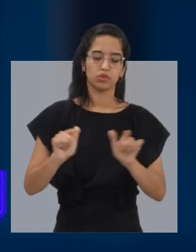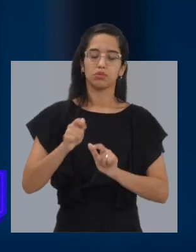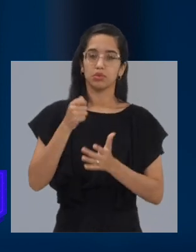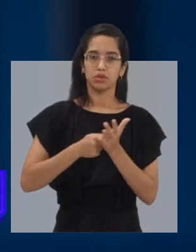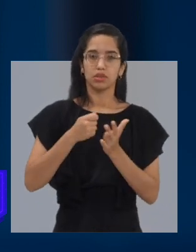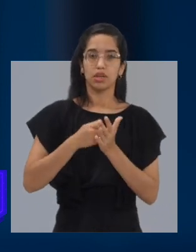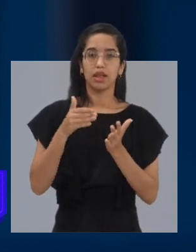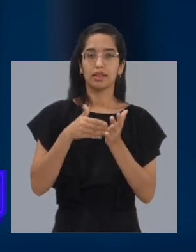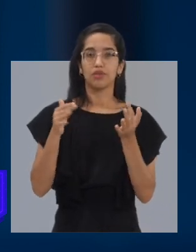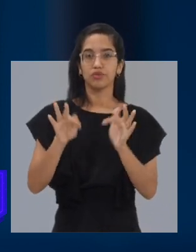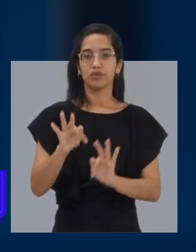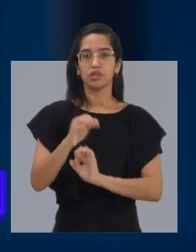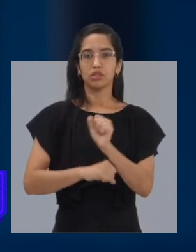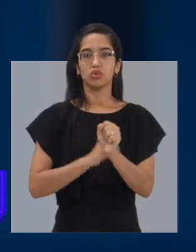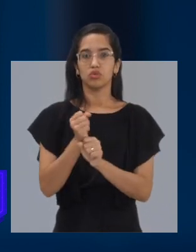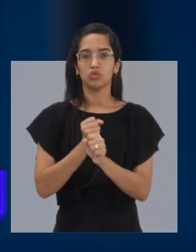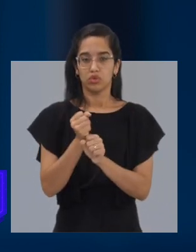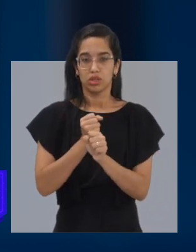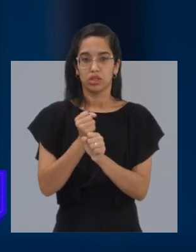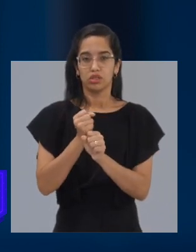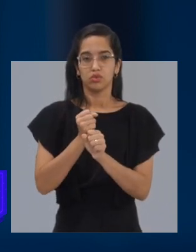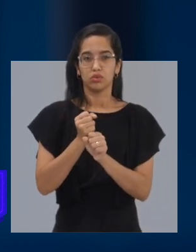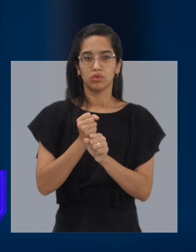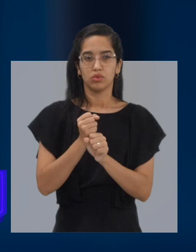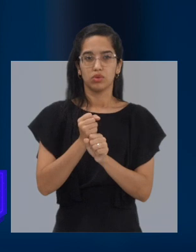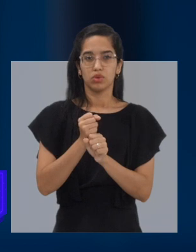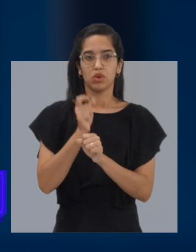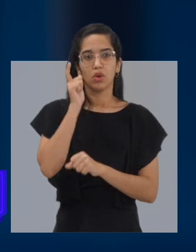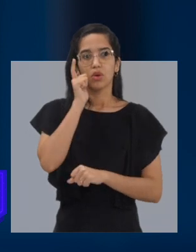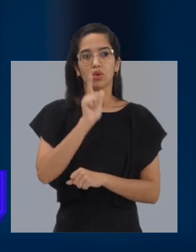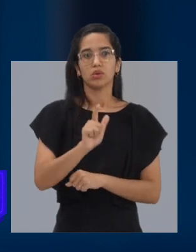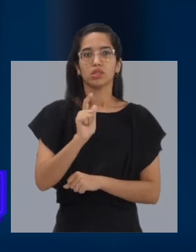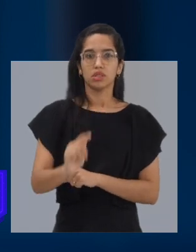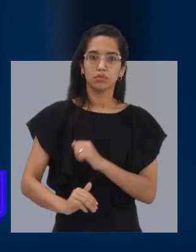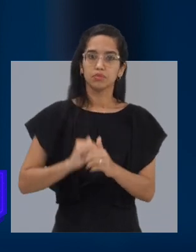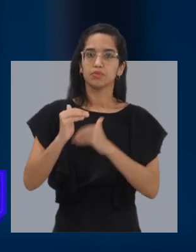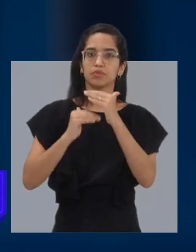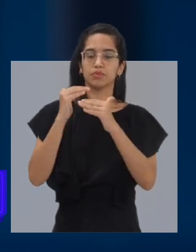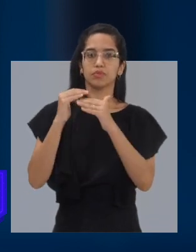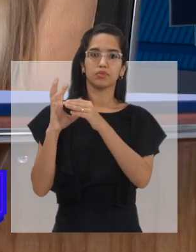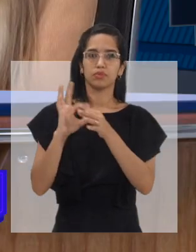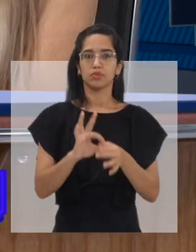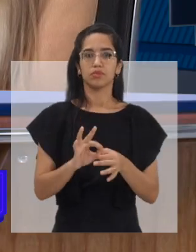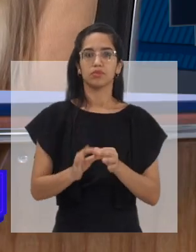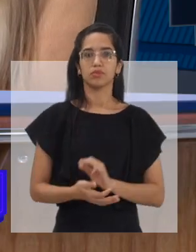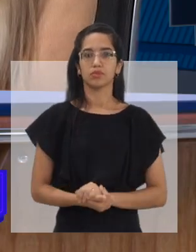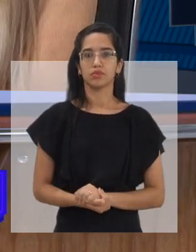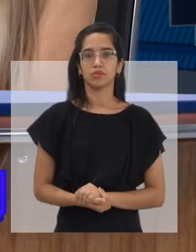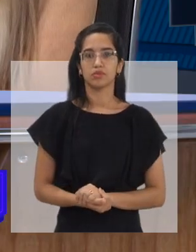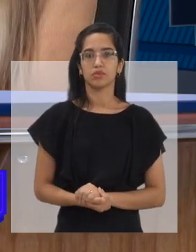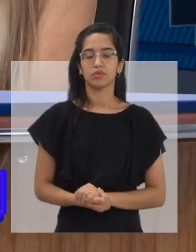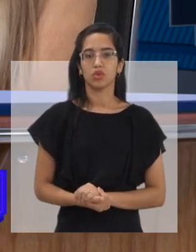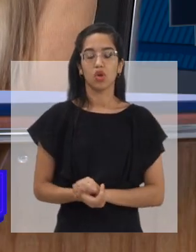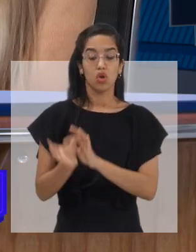ano, se não concluir, pelo menos dar um avanço bem grande nessa questão. E no que diz respeito à estrutura,